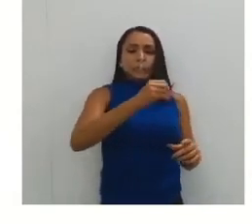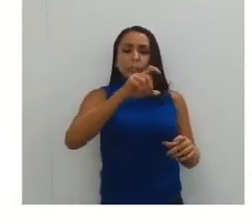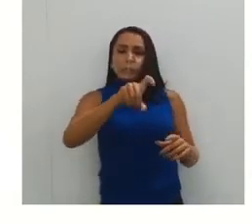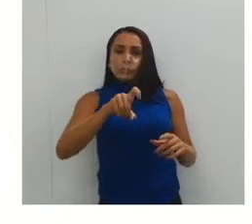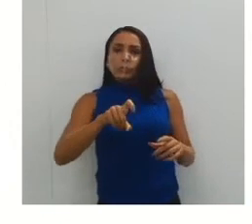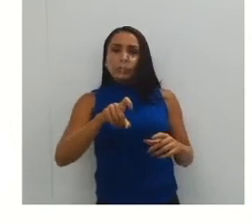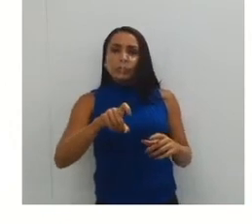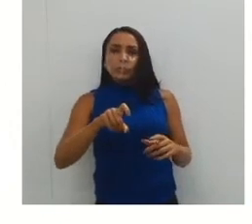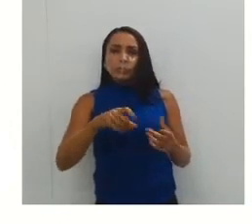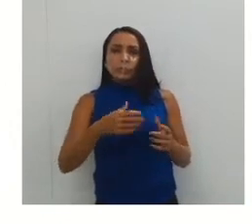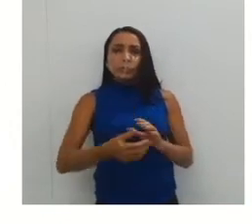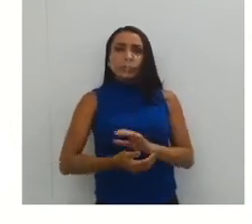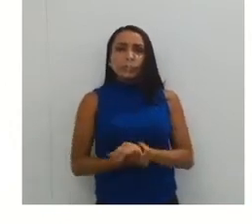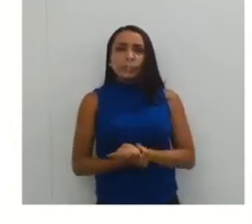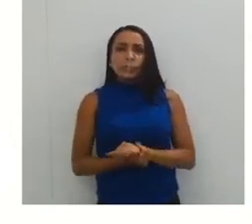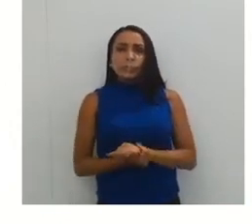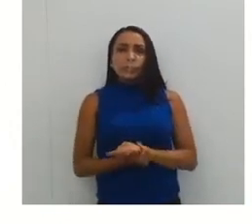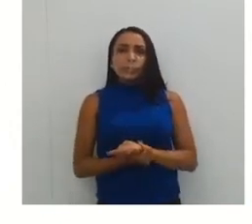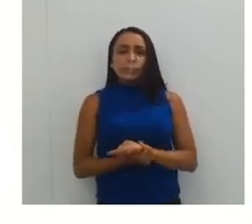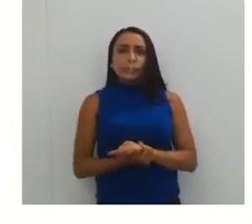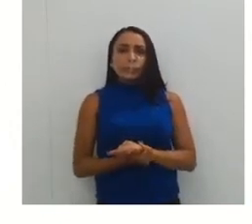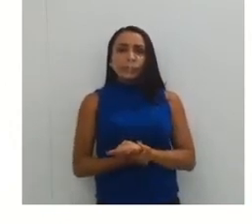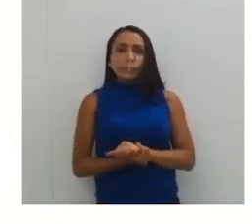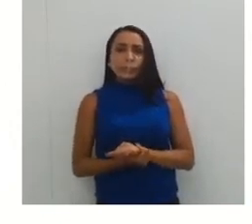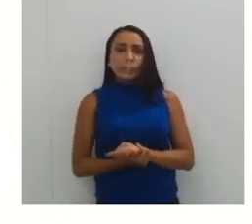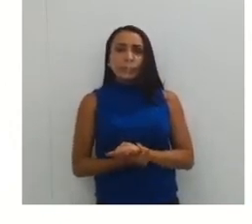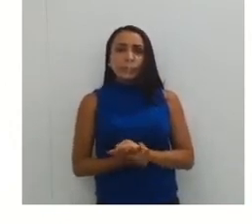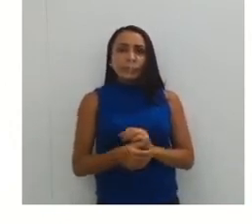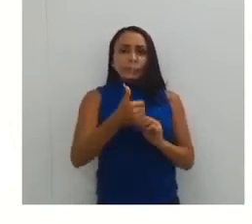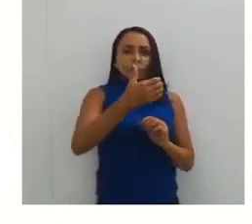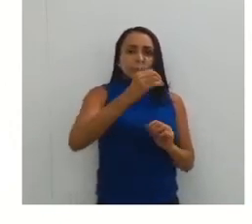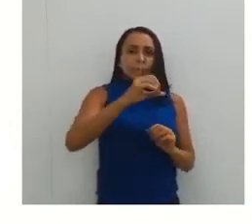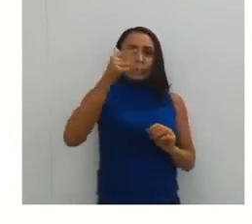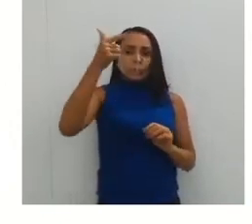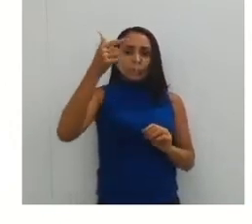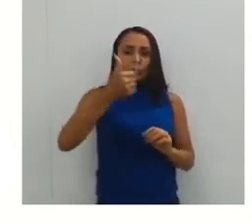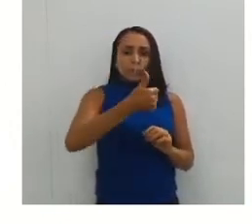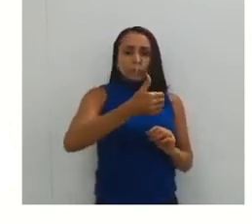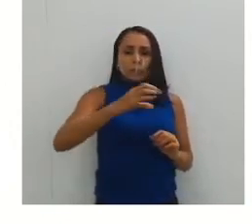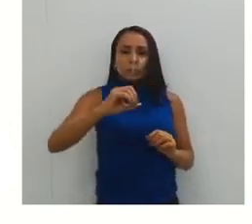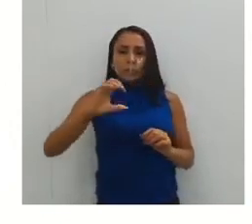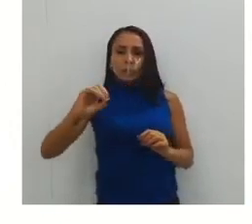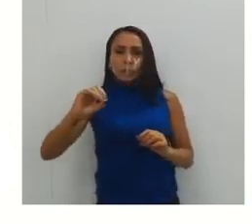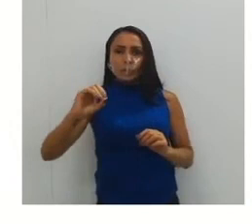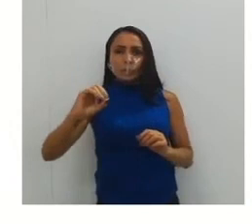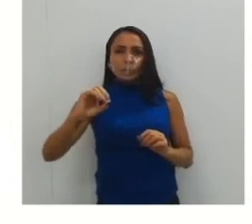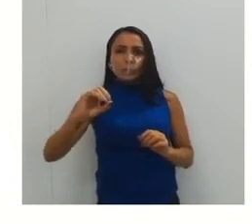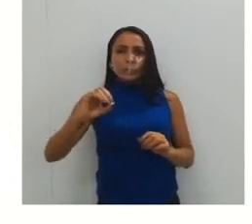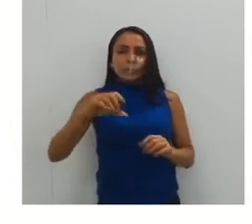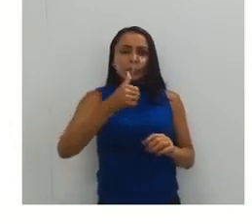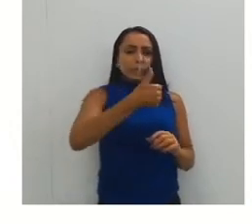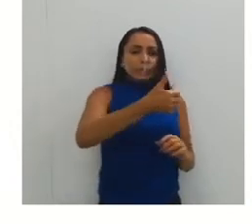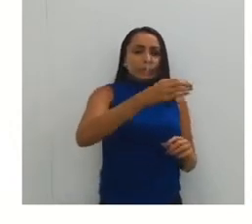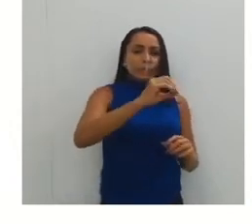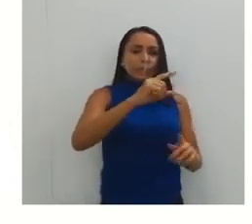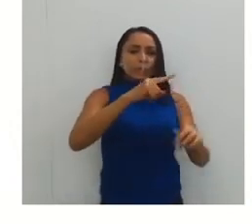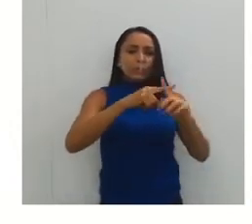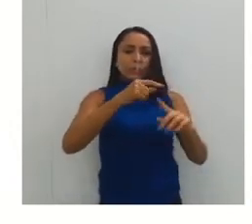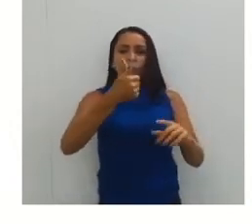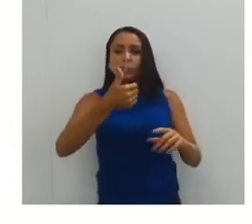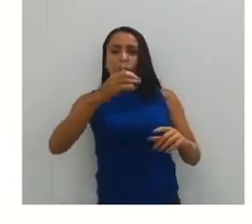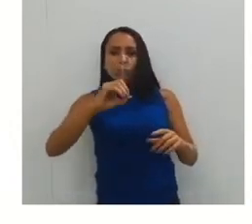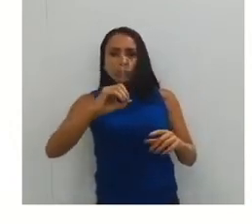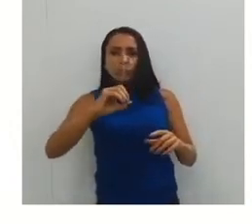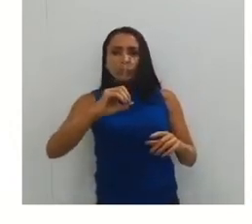é 20. E o x repete. 20x. E 10 ao quadrado é 100. Porque 10 não é 10 vezes 2.